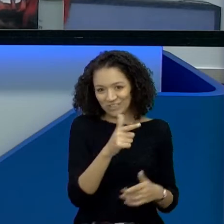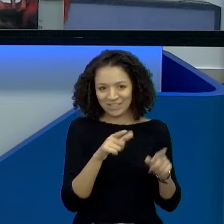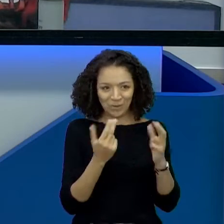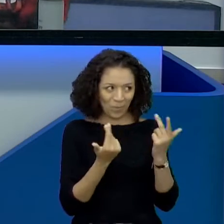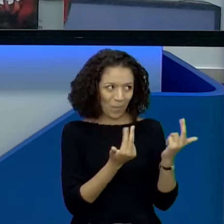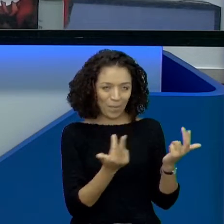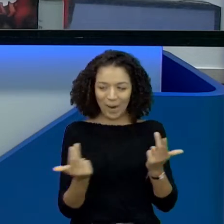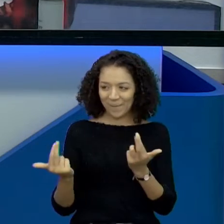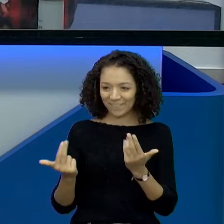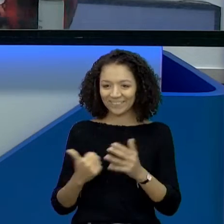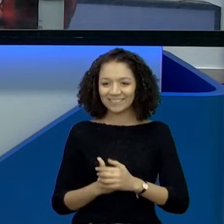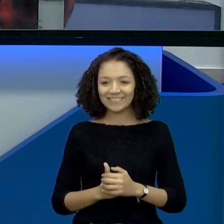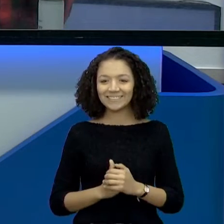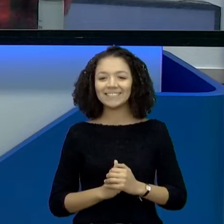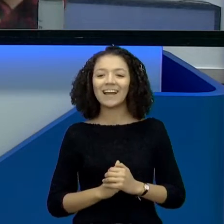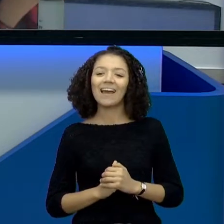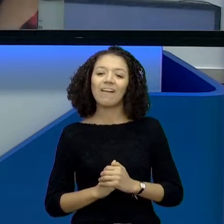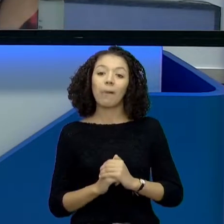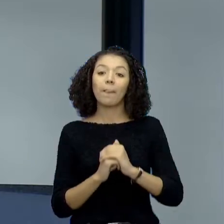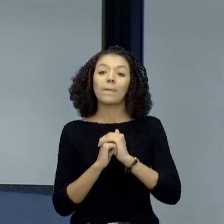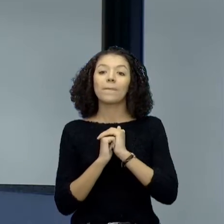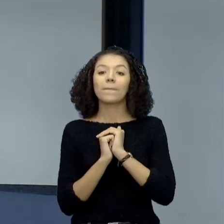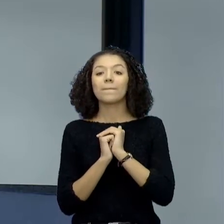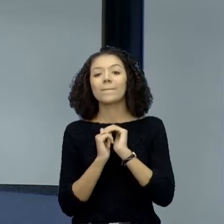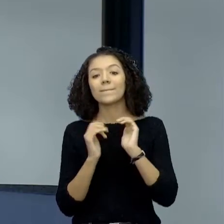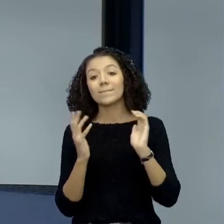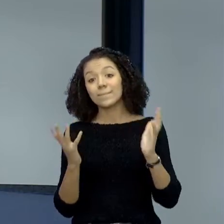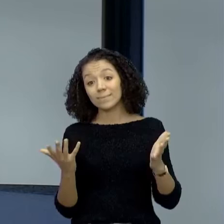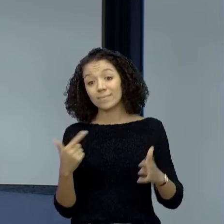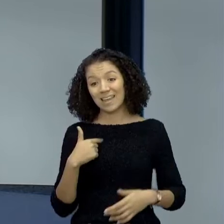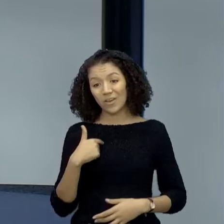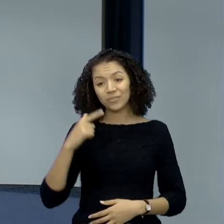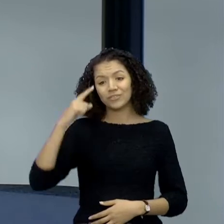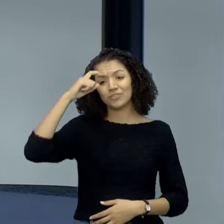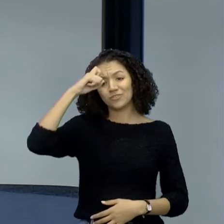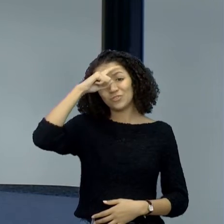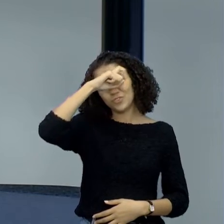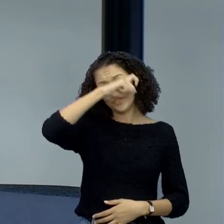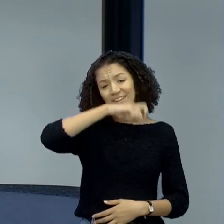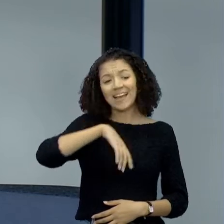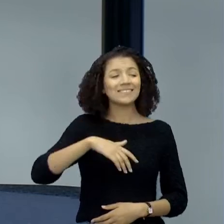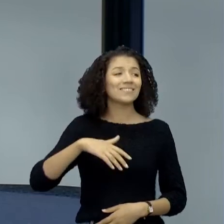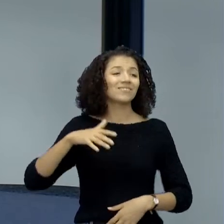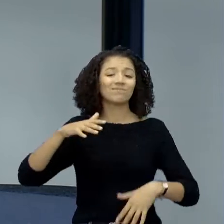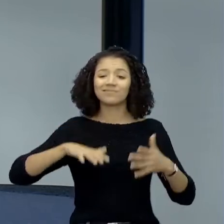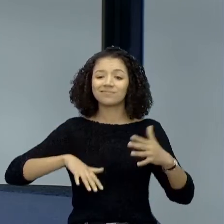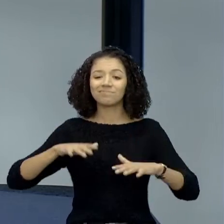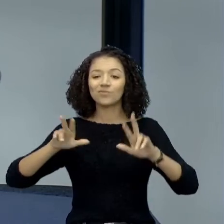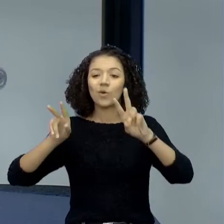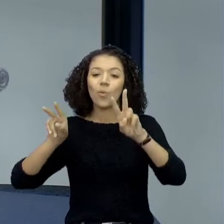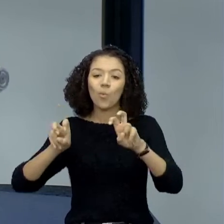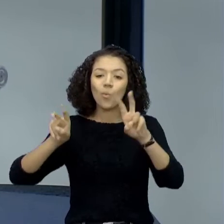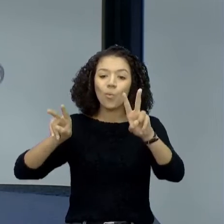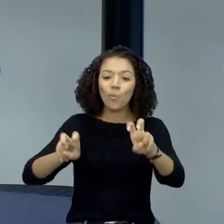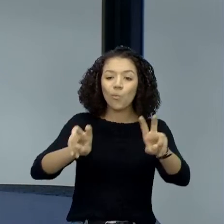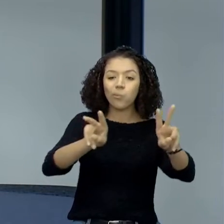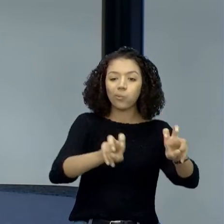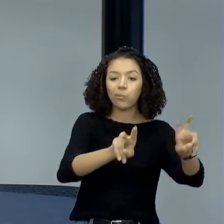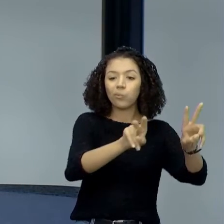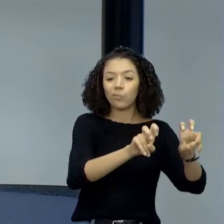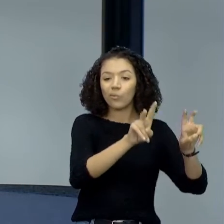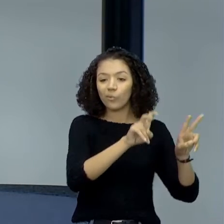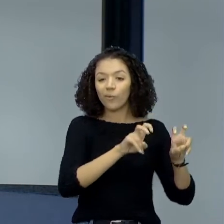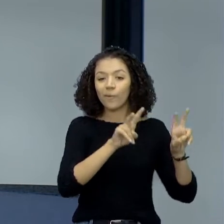para você, Fá? Eu acho que as dificuldades que eu mais encontrei era que, dependendo do assunto, achar materiais